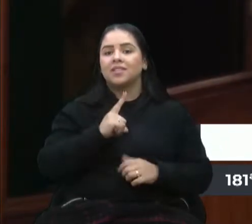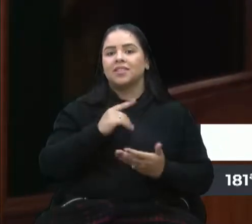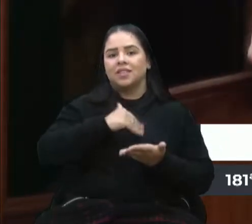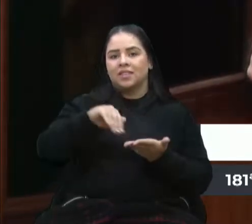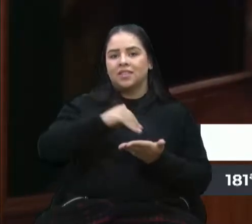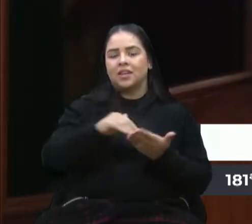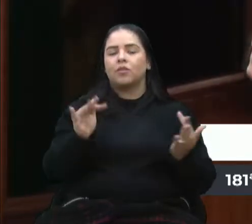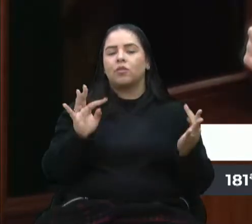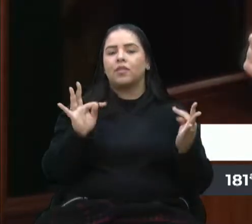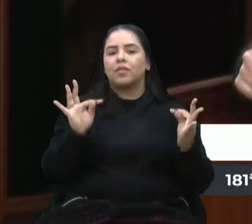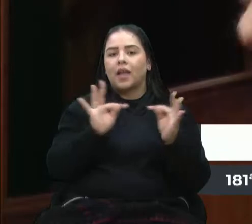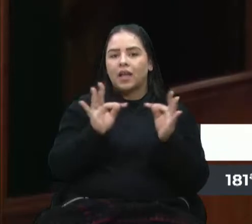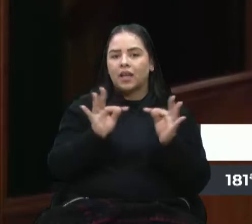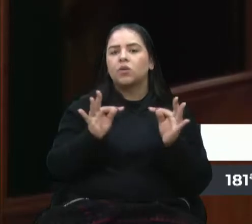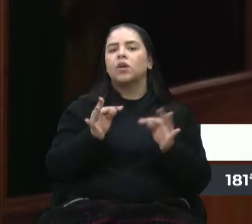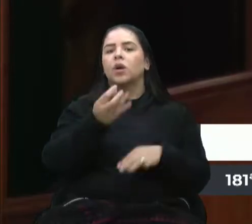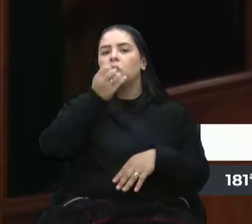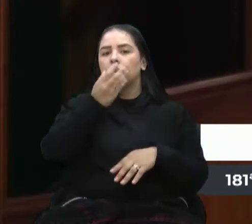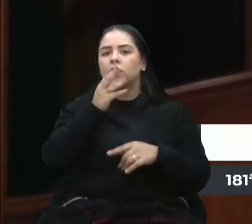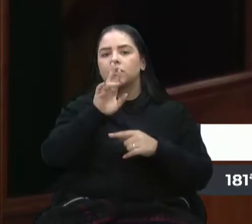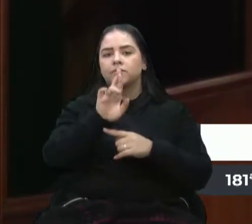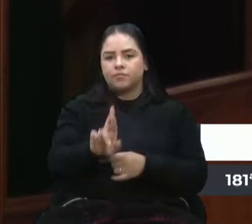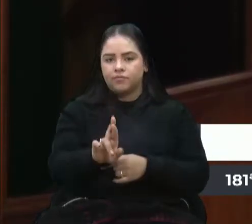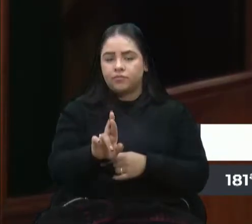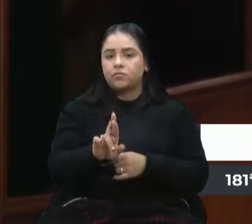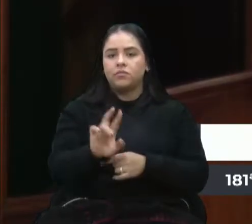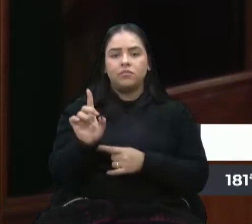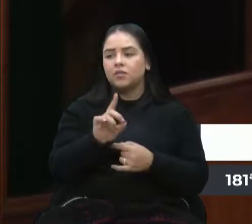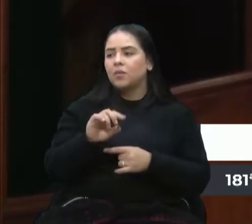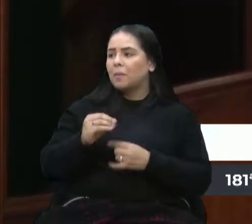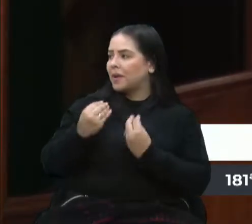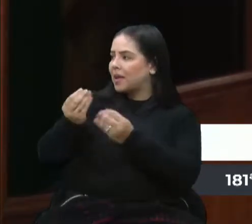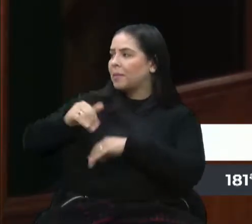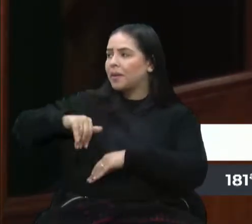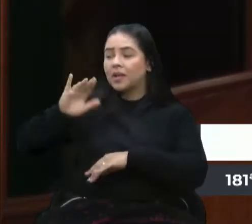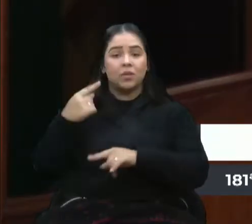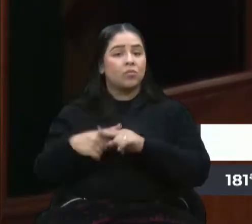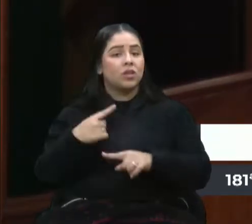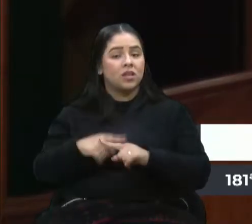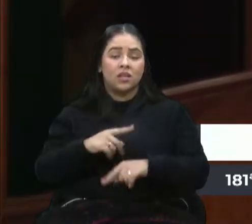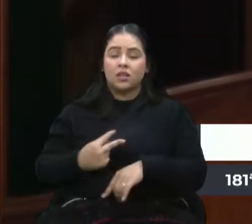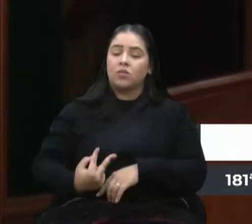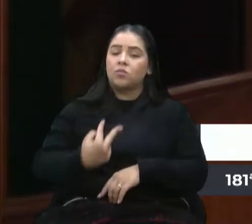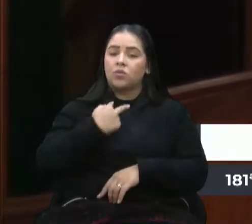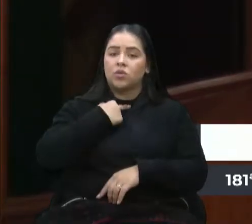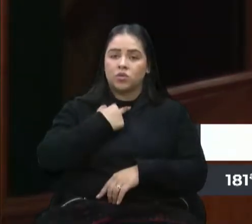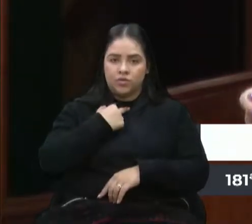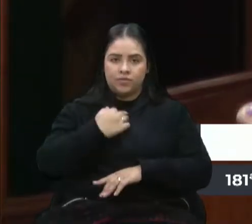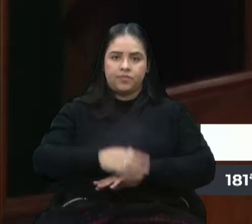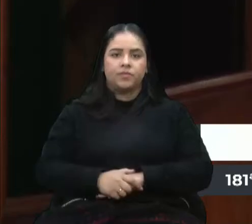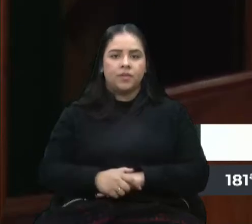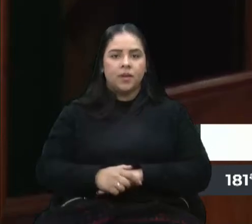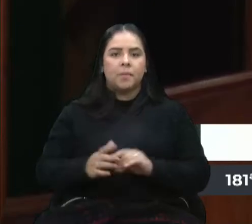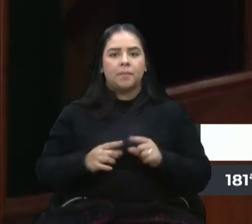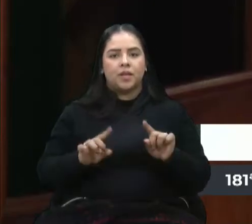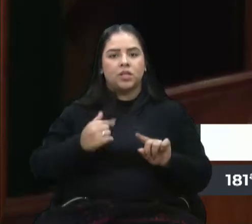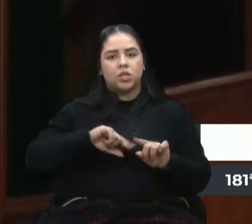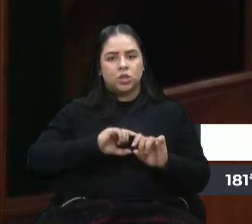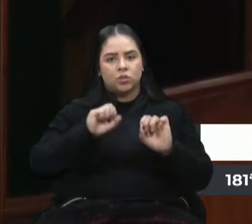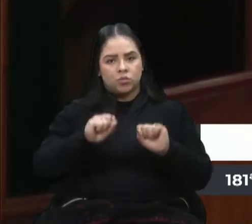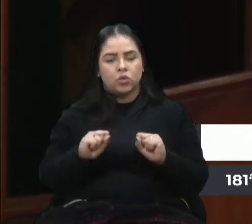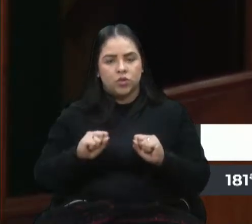estão entregando um bom resultado e não entregam mais, vereadora Gladys, porque as condições não permitem. Mas aqui a gente pode falar